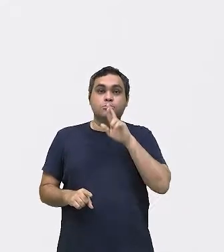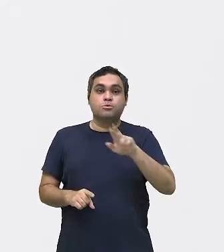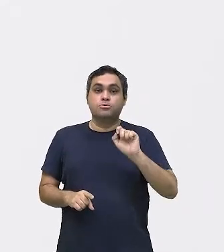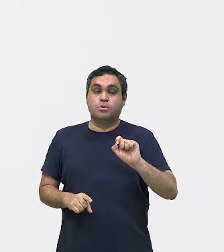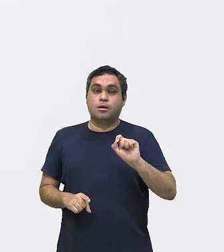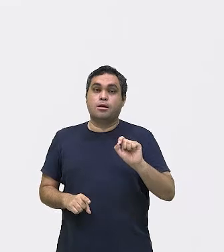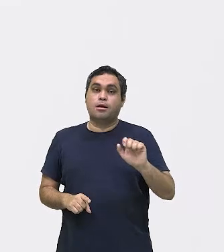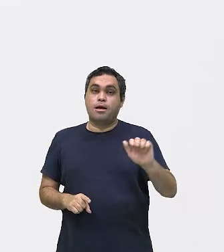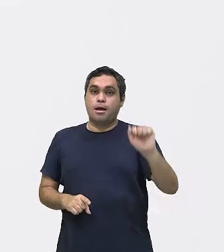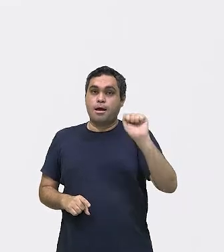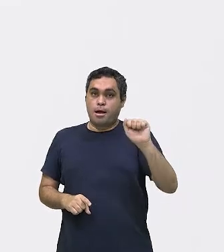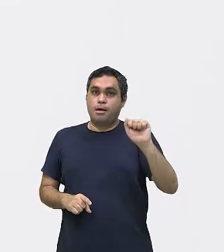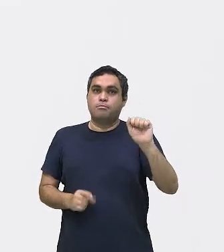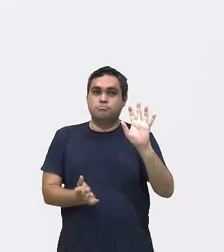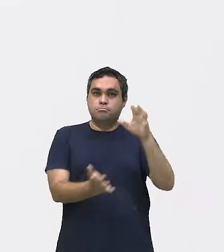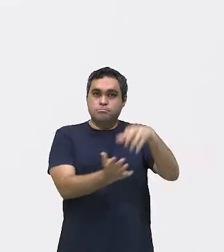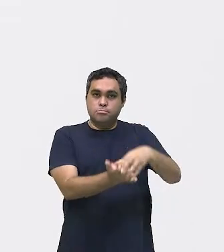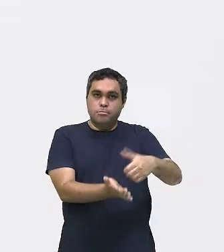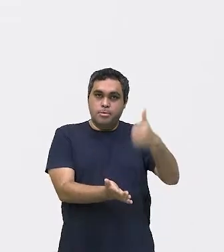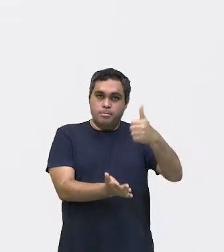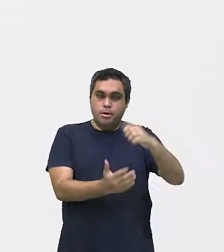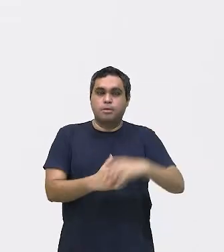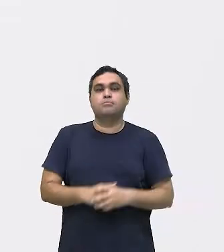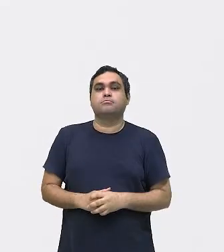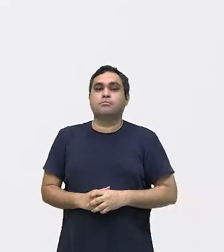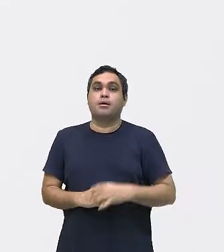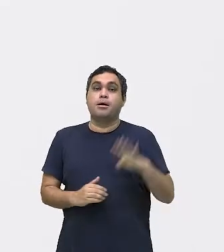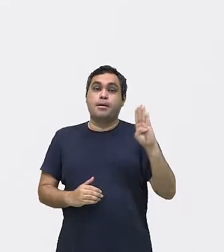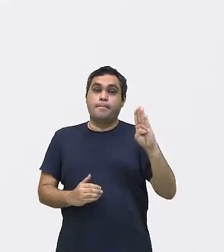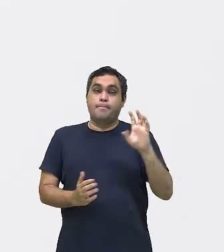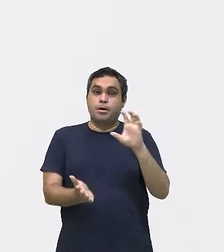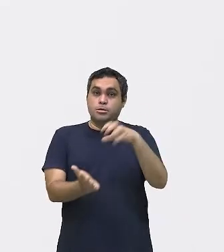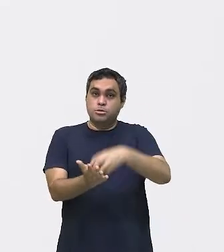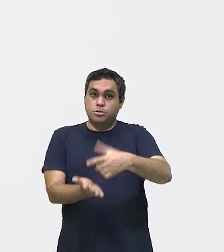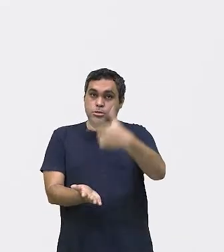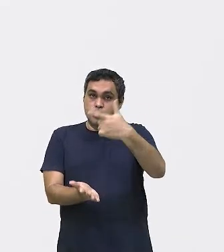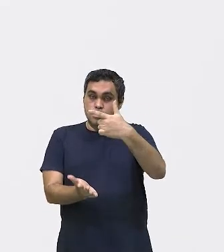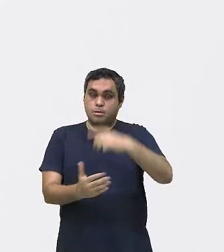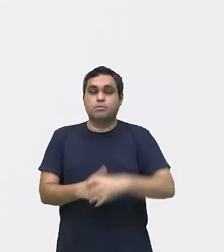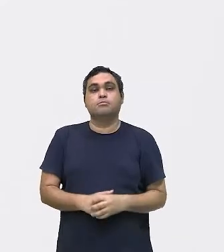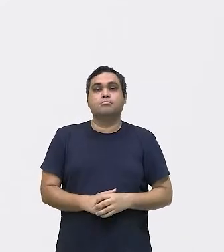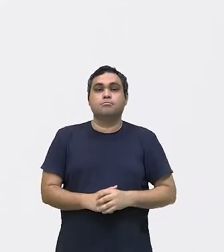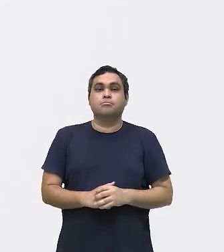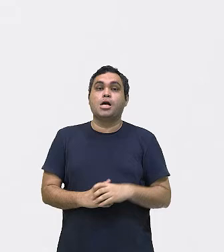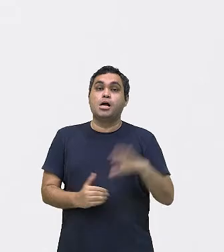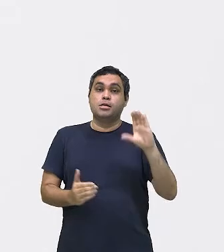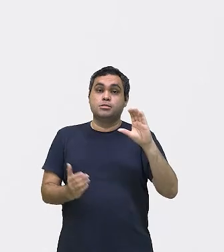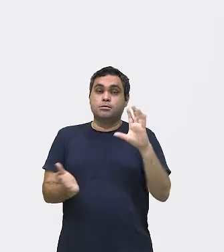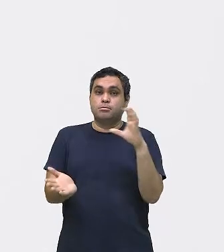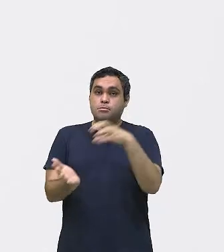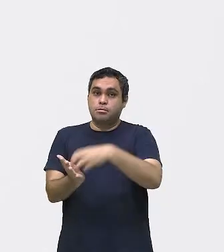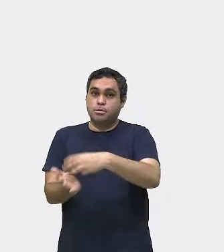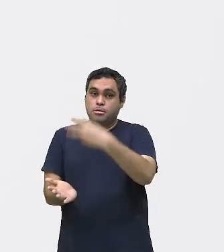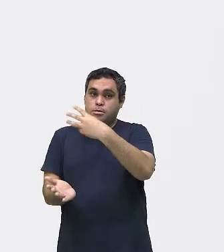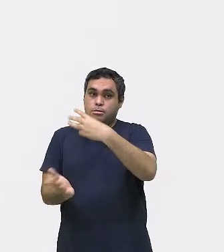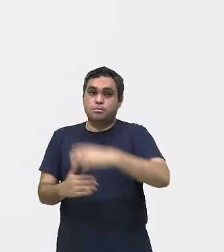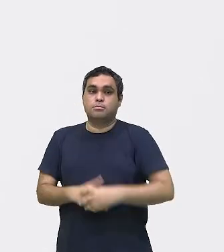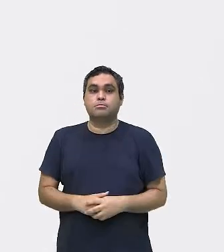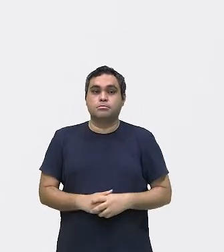ao setor primário. Letra B, ao secundário. Letra C,